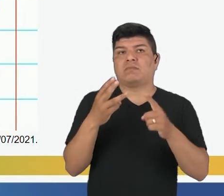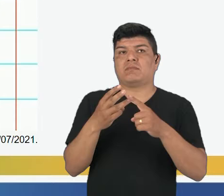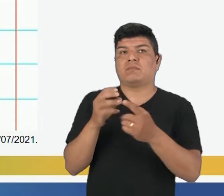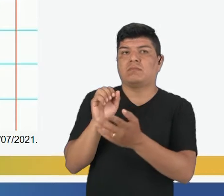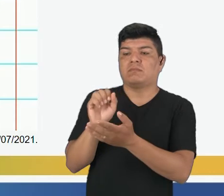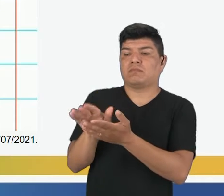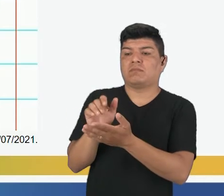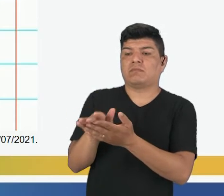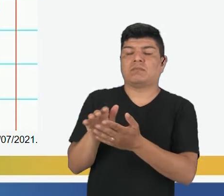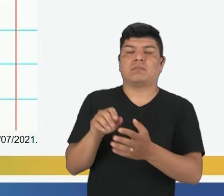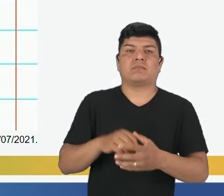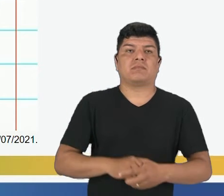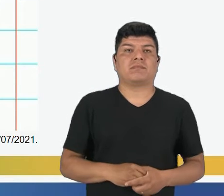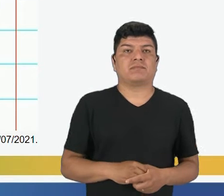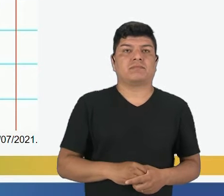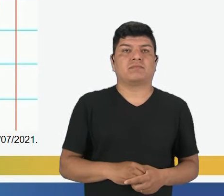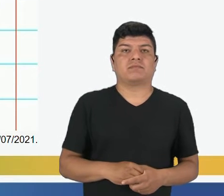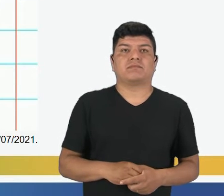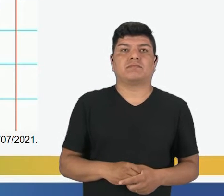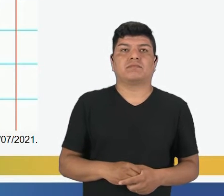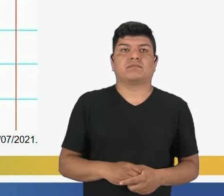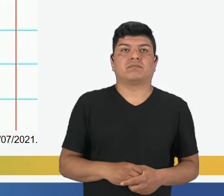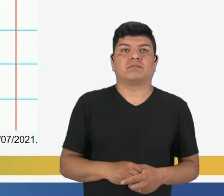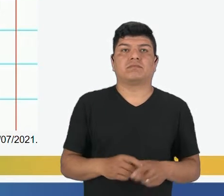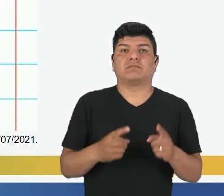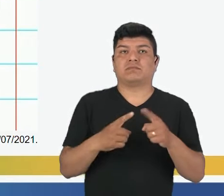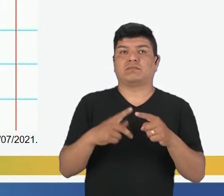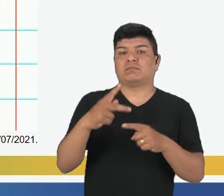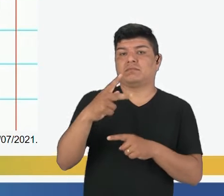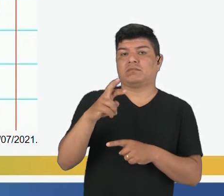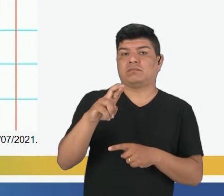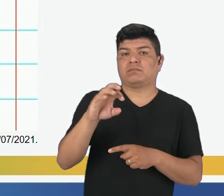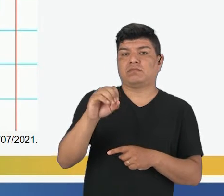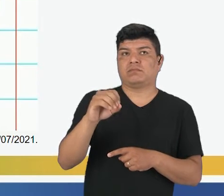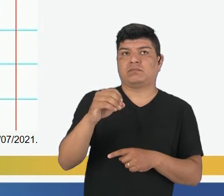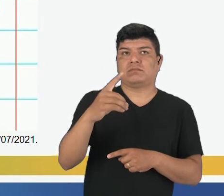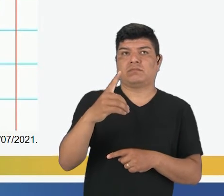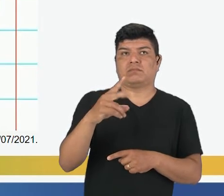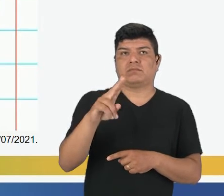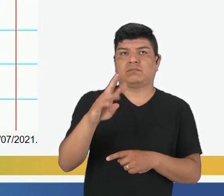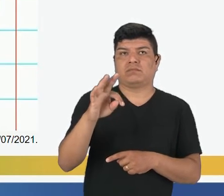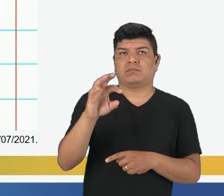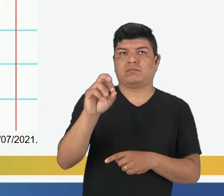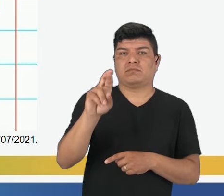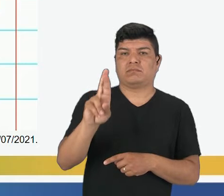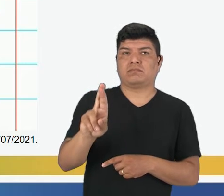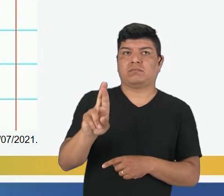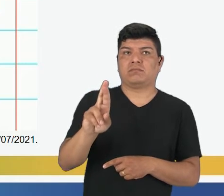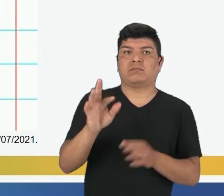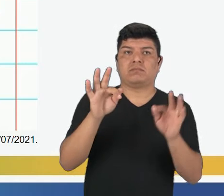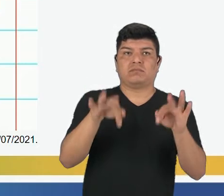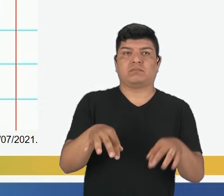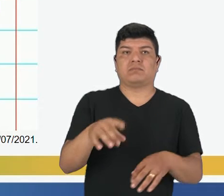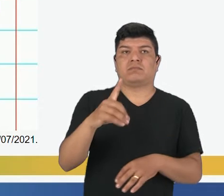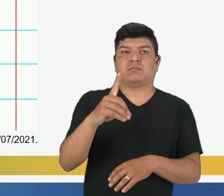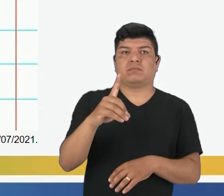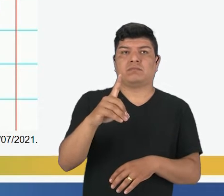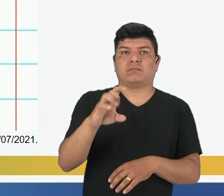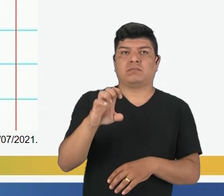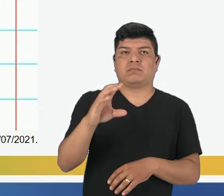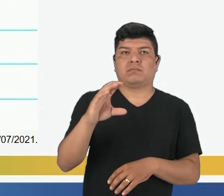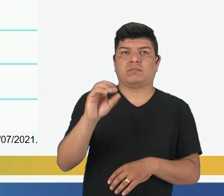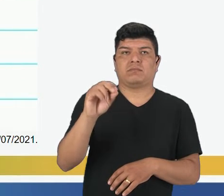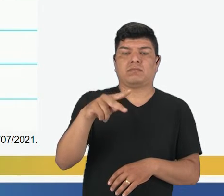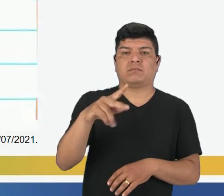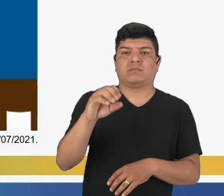consumidores e os decompositores. A cadeia alimentar inicia-se por um produtor e finaliza-se com um